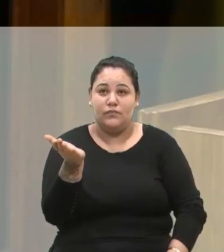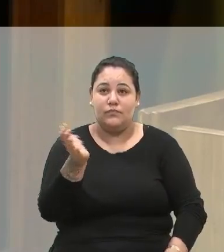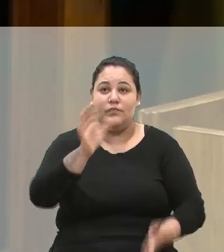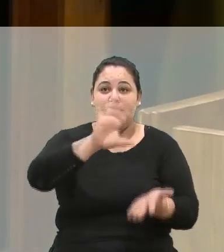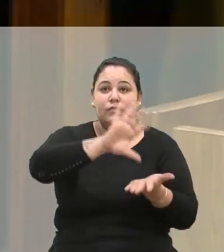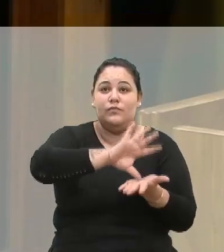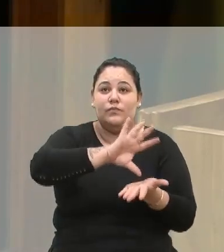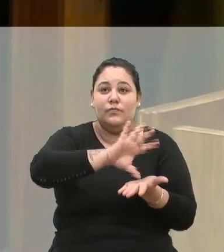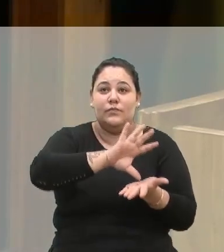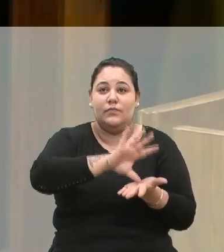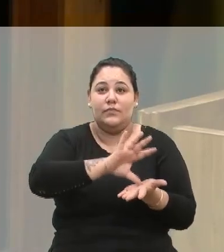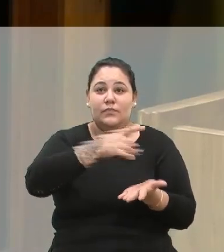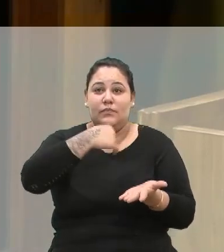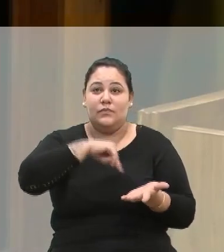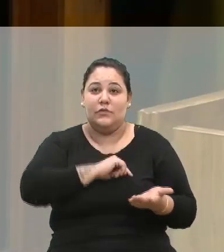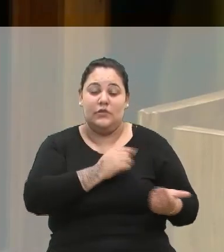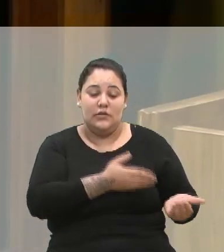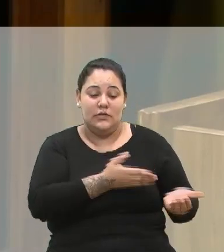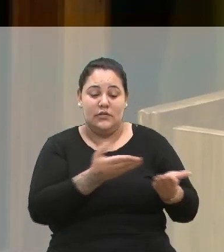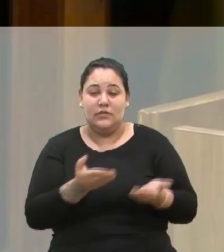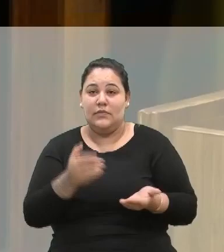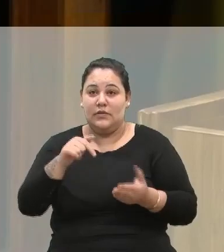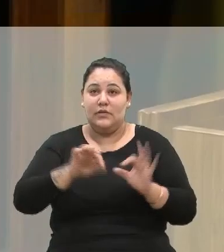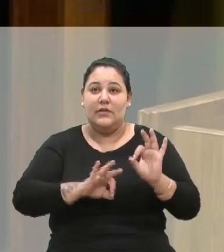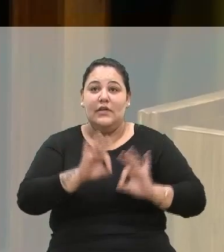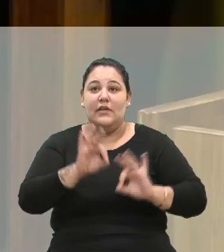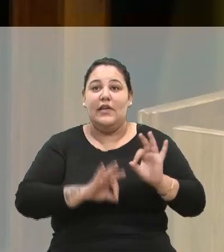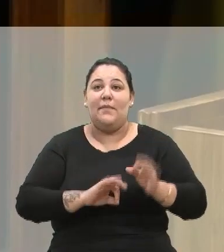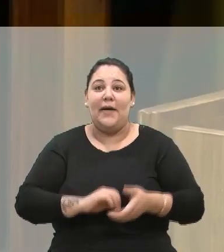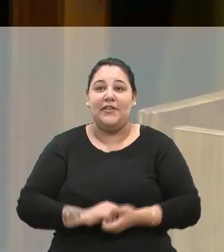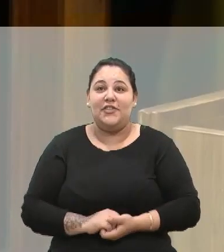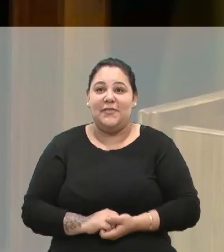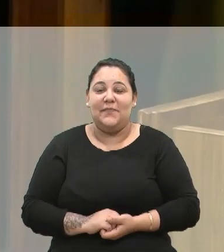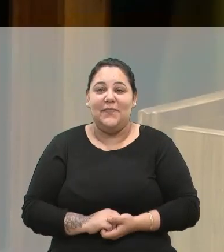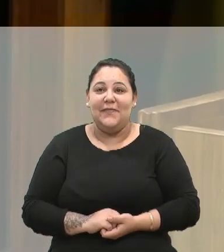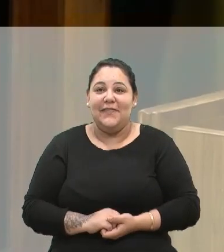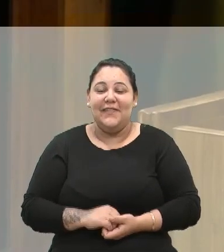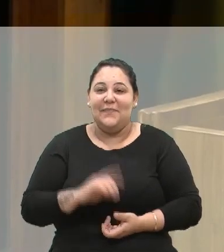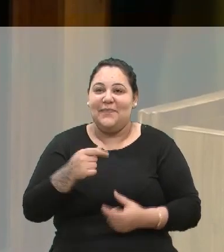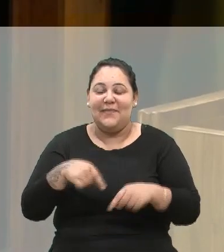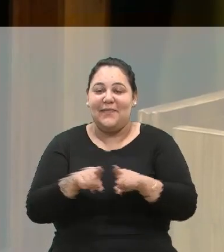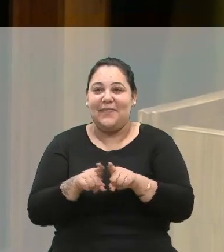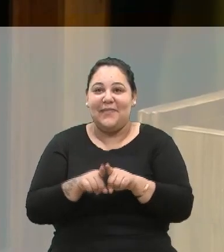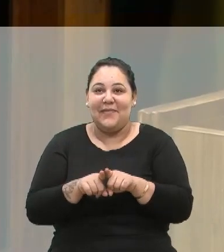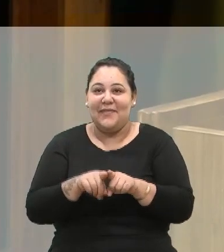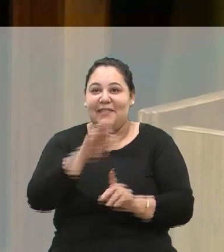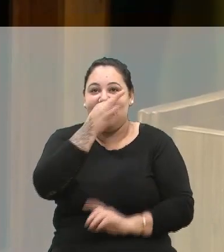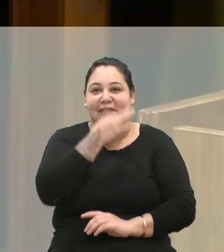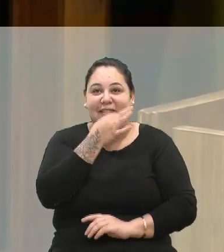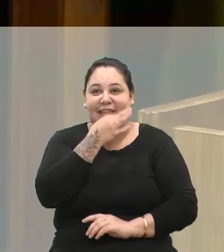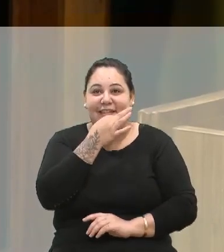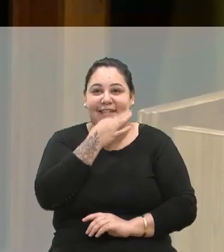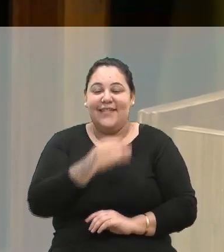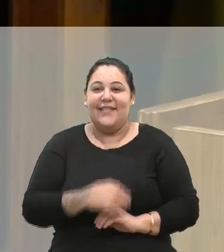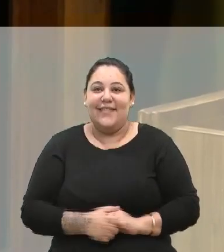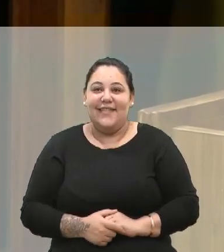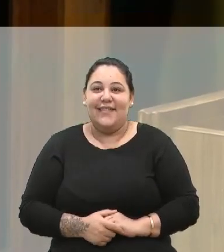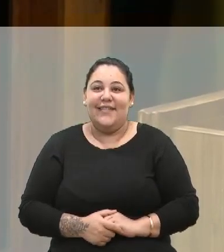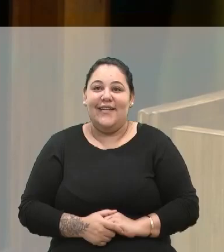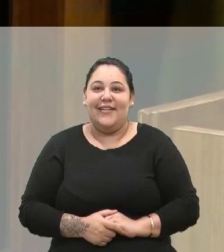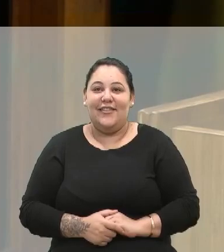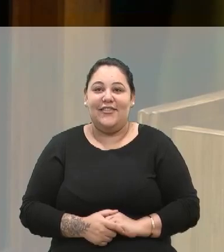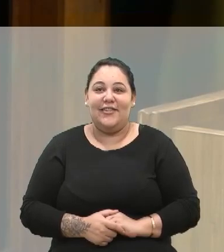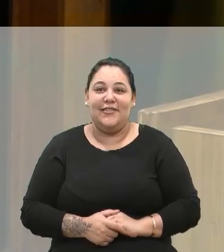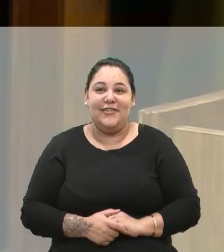possam receber esse projeto do vereador Clóvis Xuxa, que vai aos bairros de Caxias do Sul, chamado de Bairro